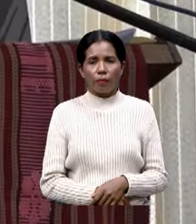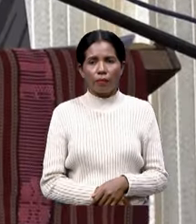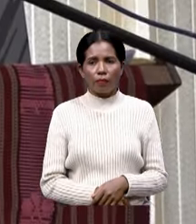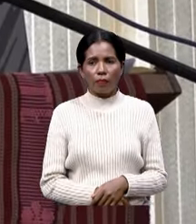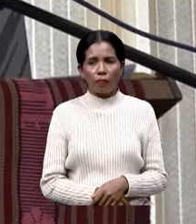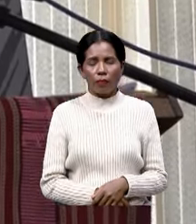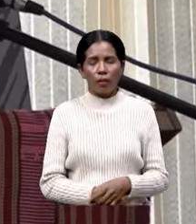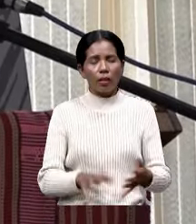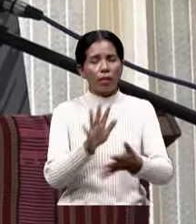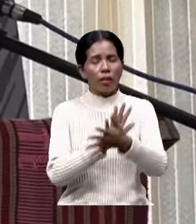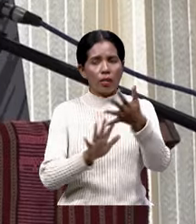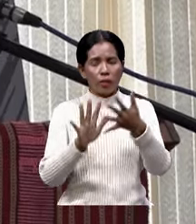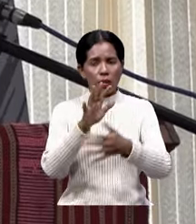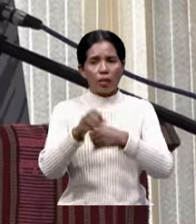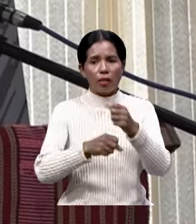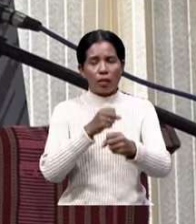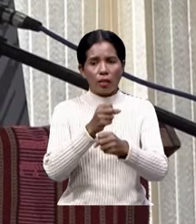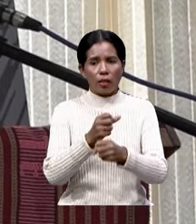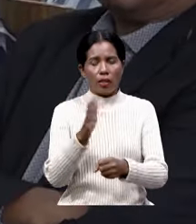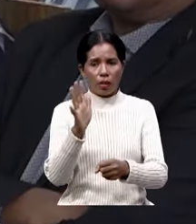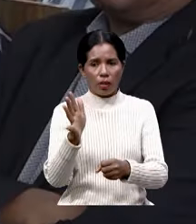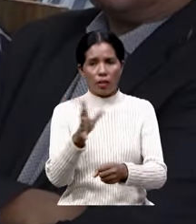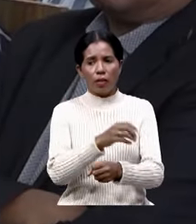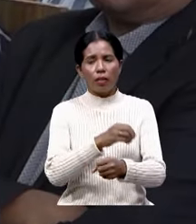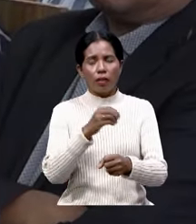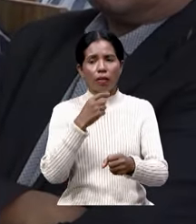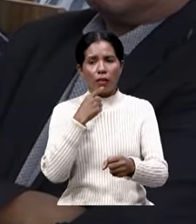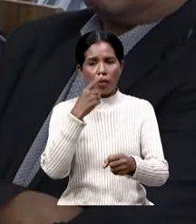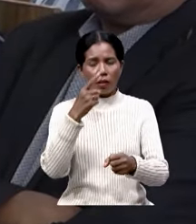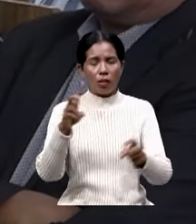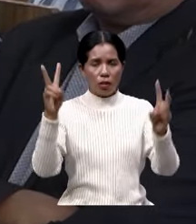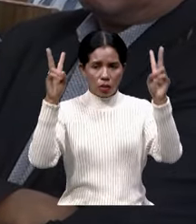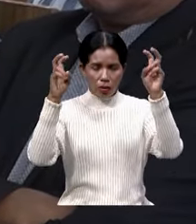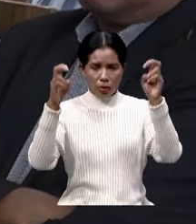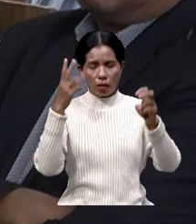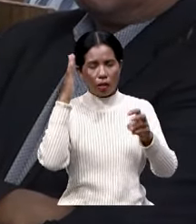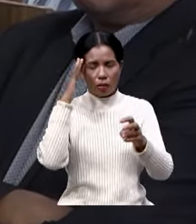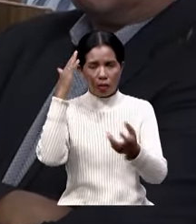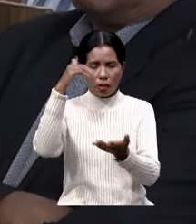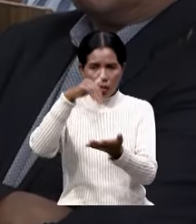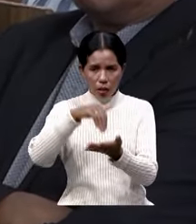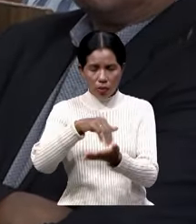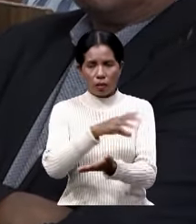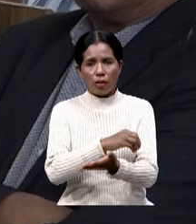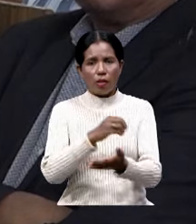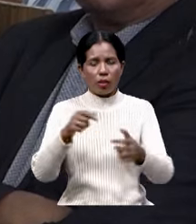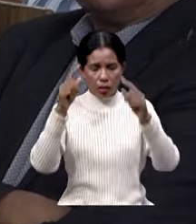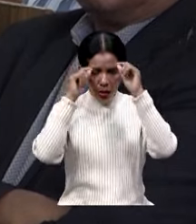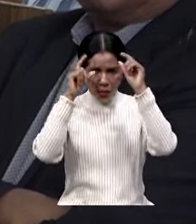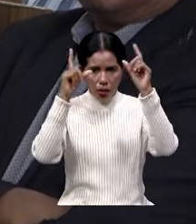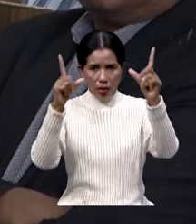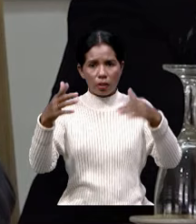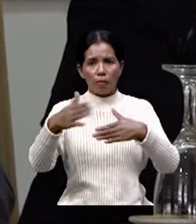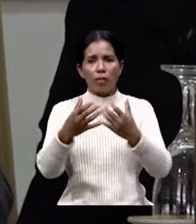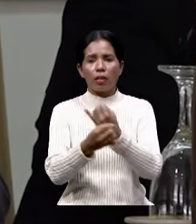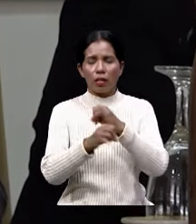esvin cele Tina nulo revolução escrav o tema refle diskol Timor